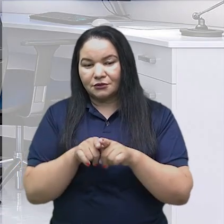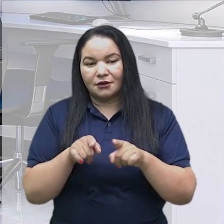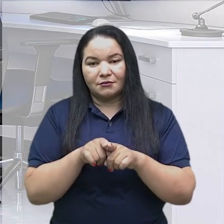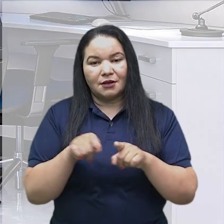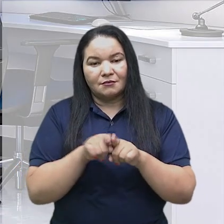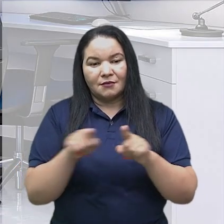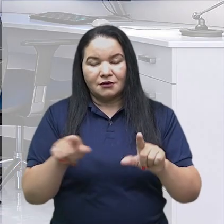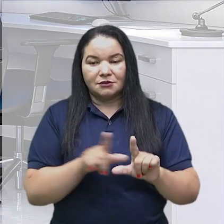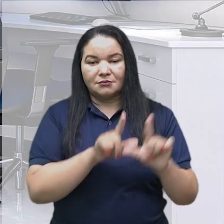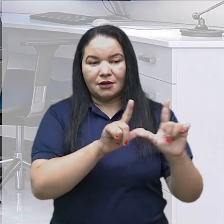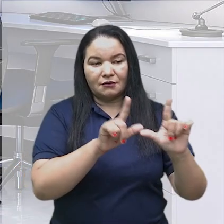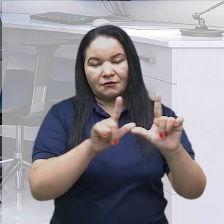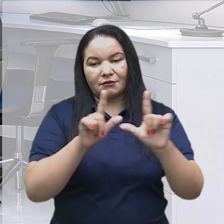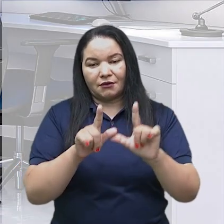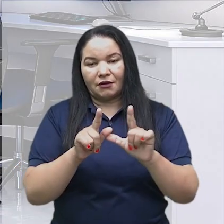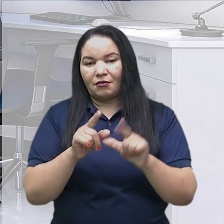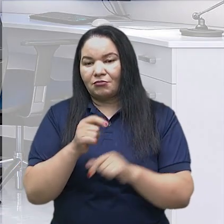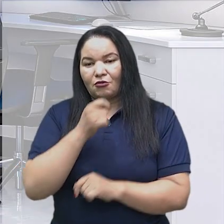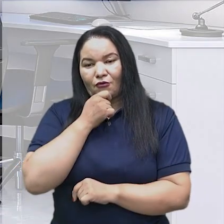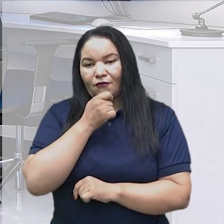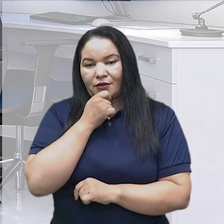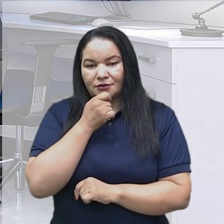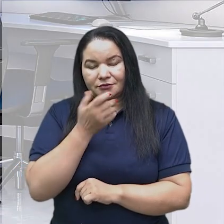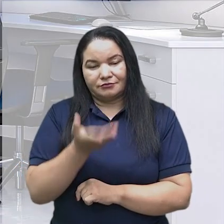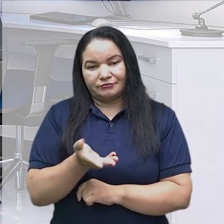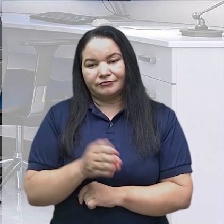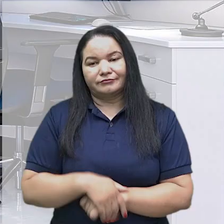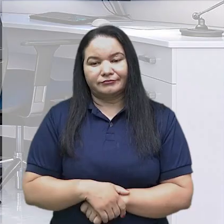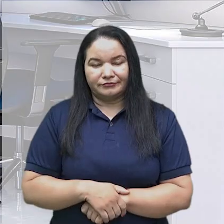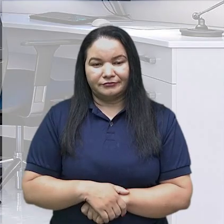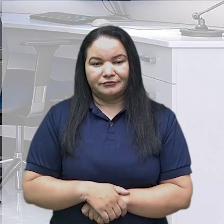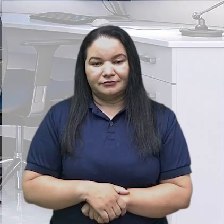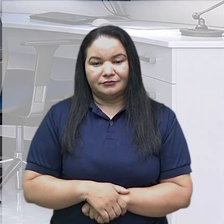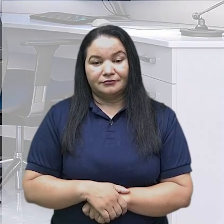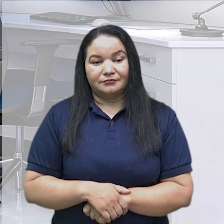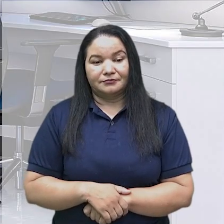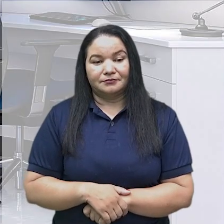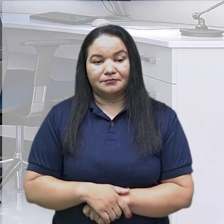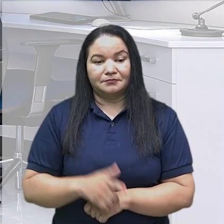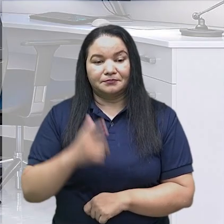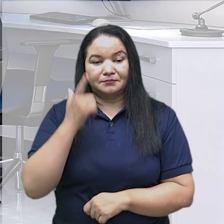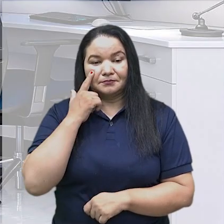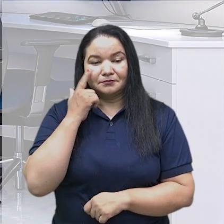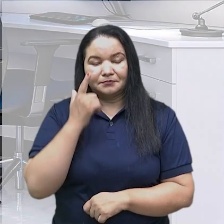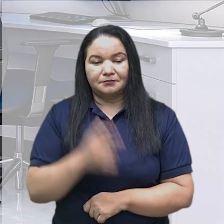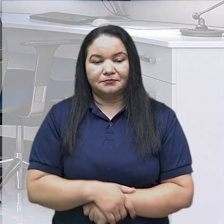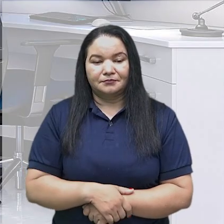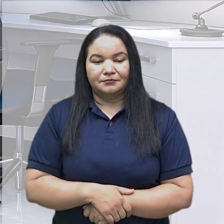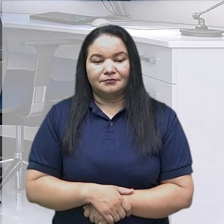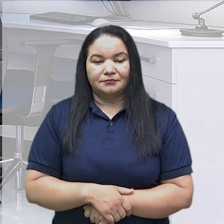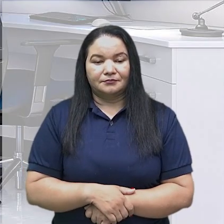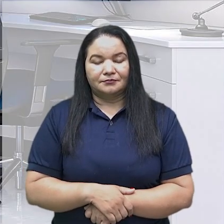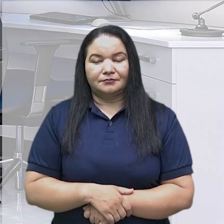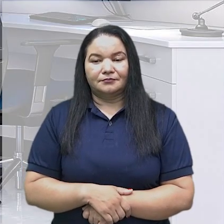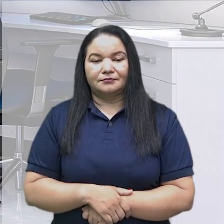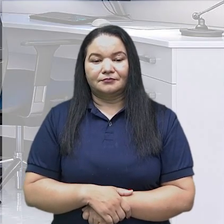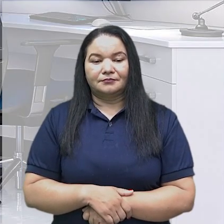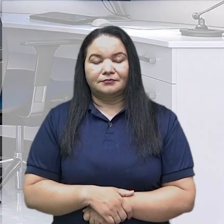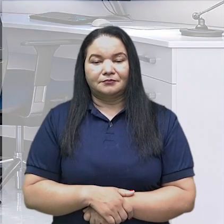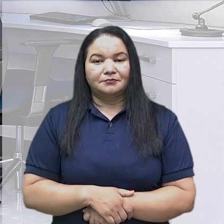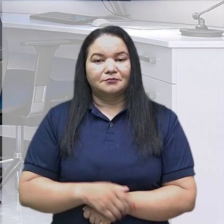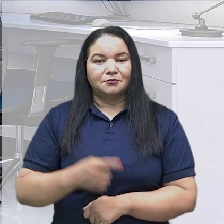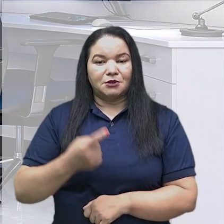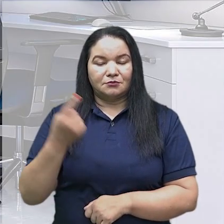por exemplo, os símbolos, né? Então, nós temos aqui o primeiro símbolo, que a gente já falou, né, que pode aparecer no